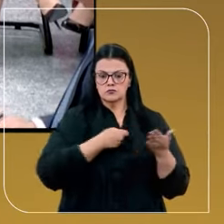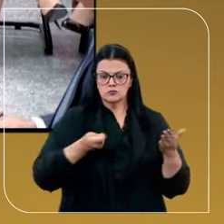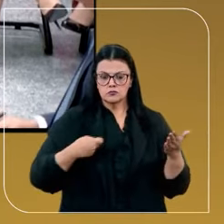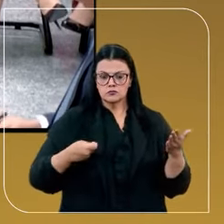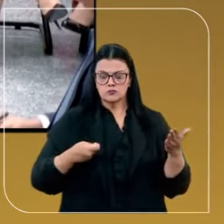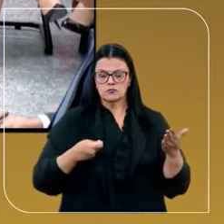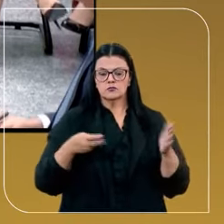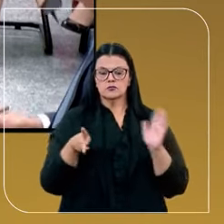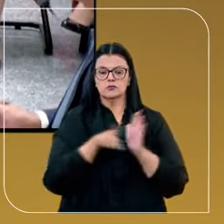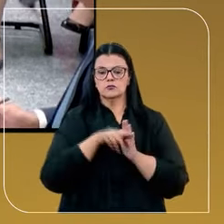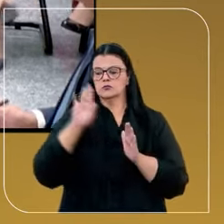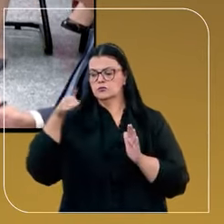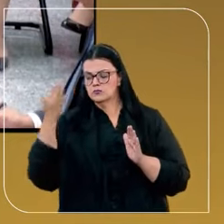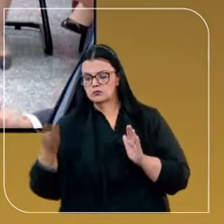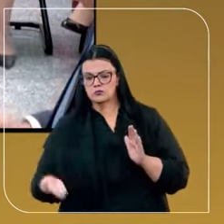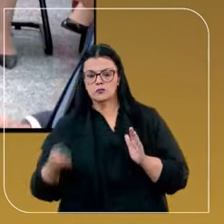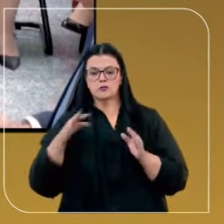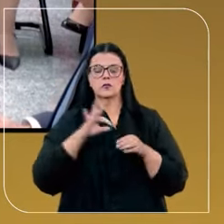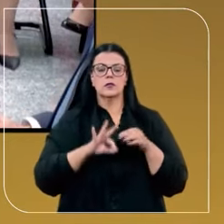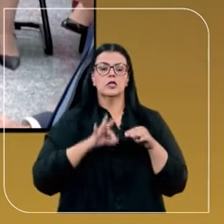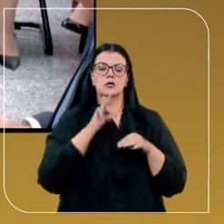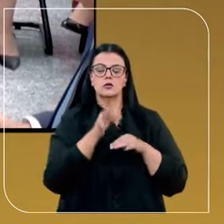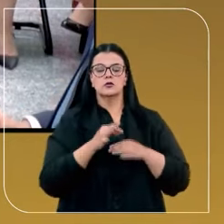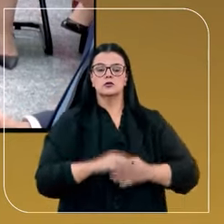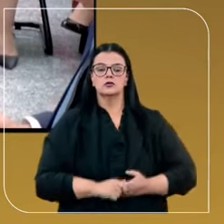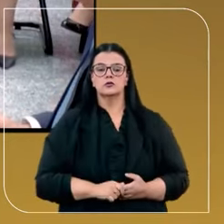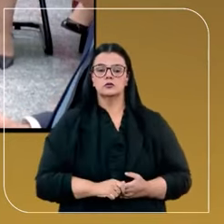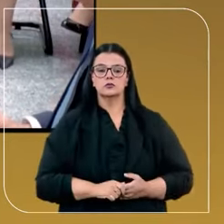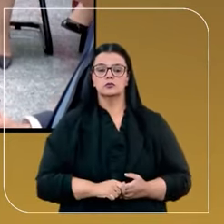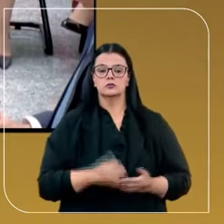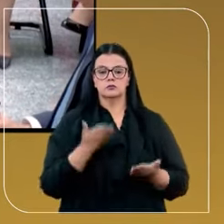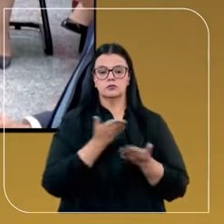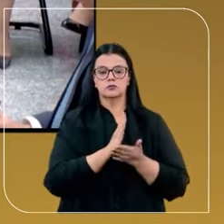o senhor ministro e pelo embossado.